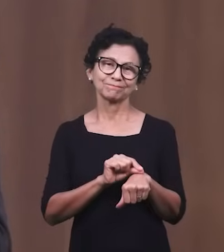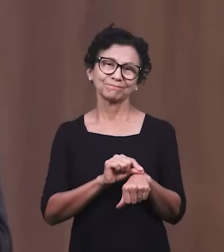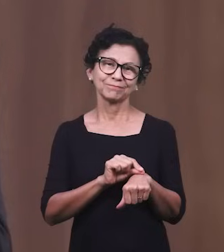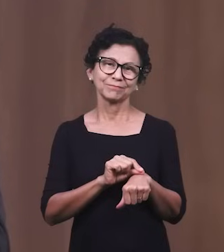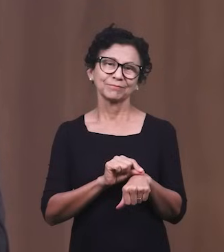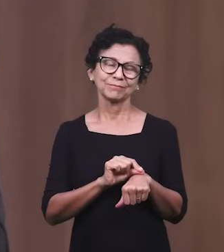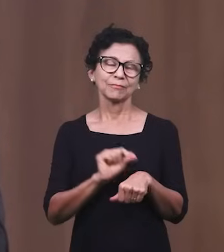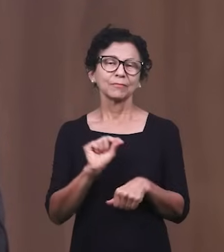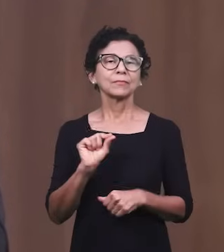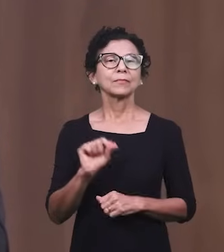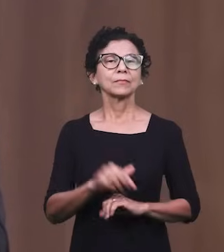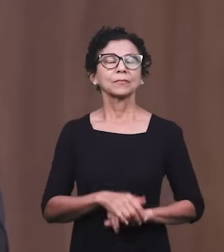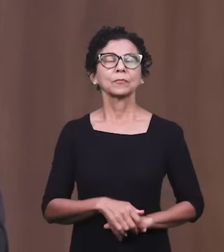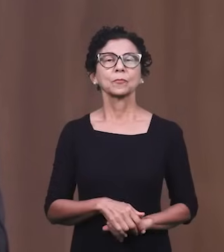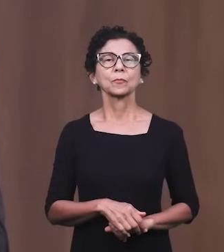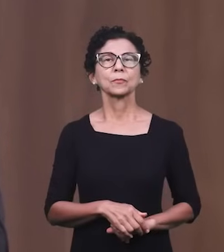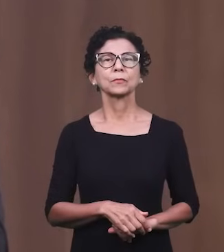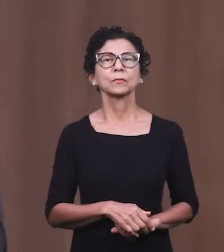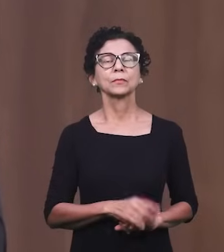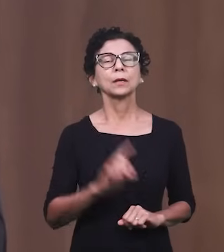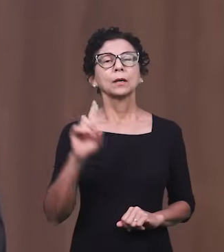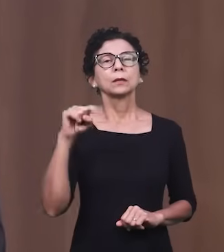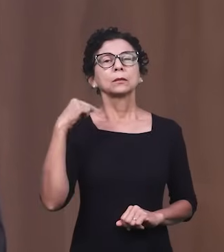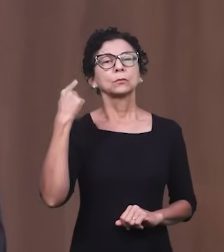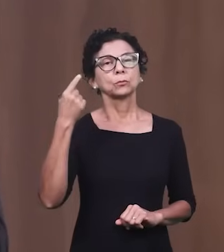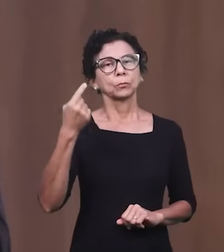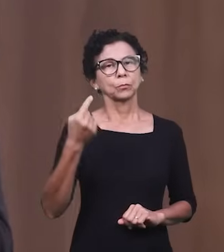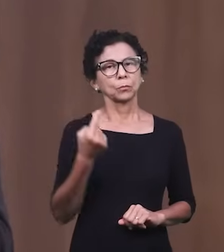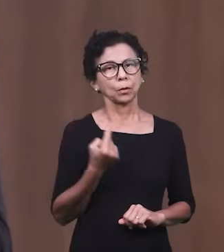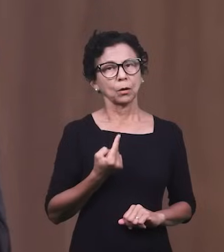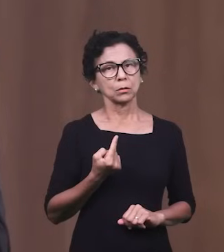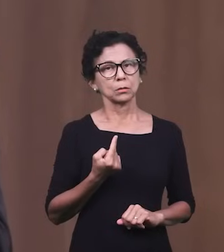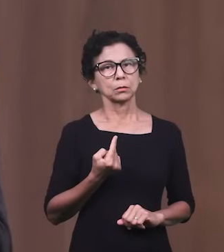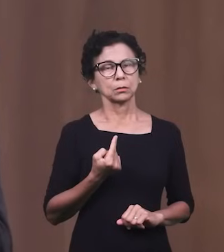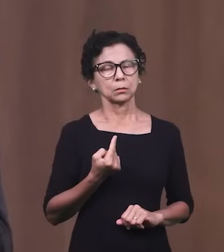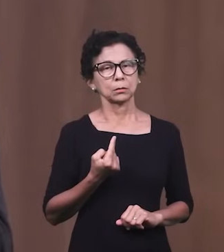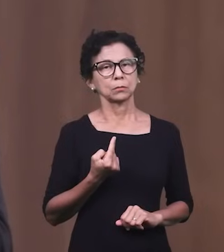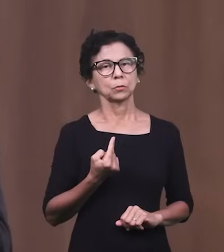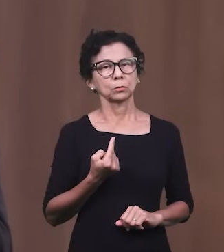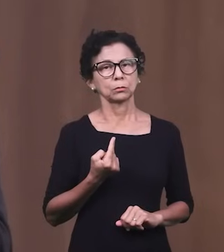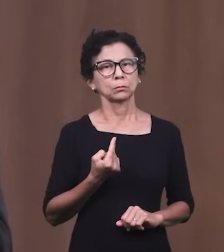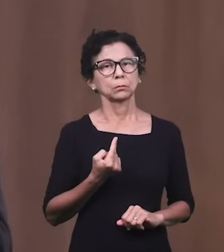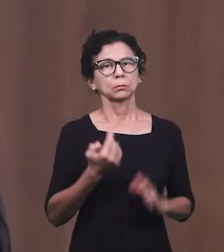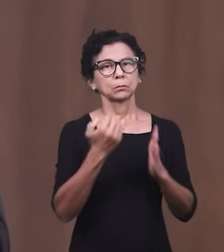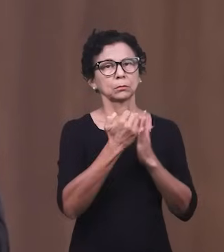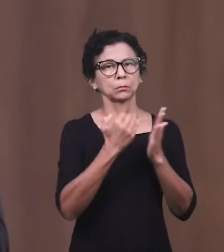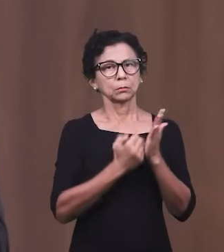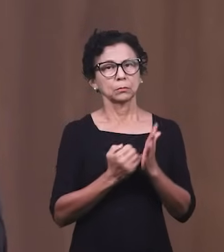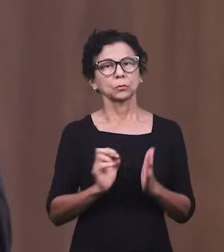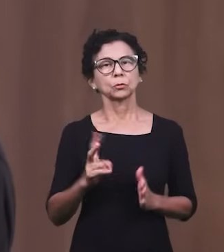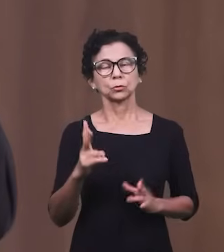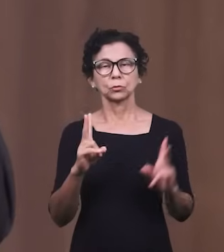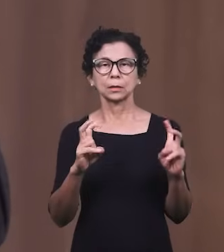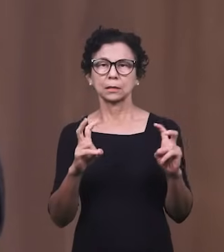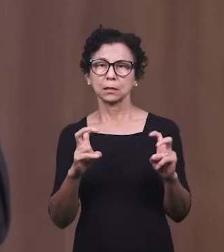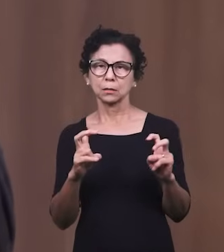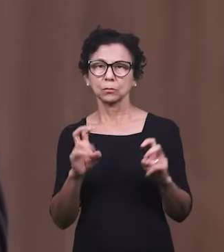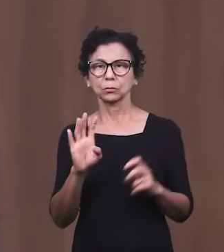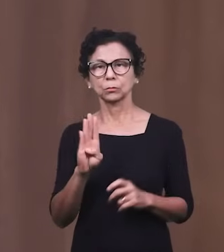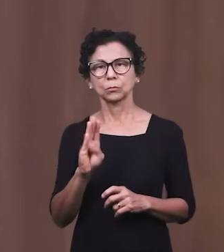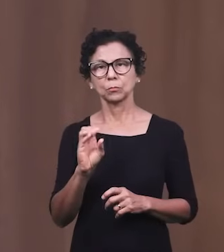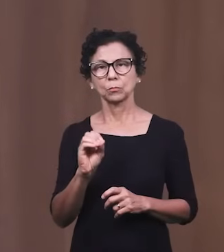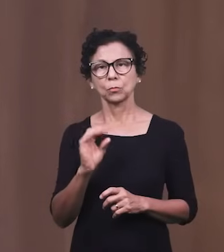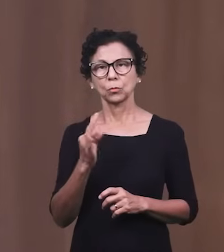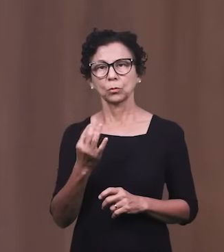temos uma outra oportunidade nós vamos no próximo episódio falar ainda mais a respeito da botânica então eu quero convidar todos